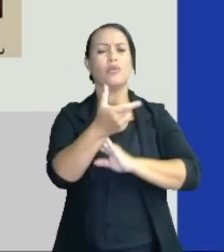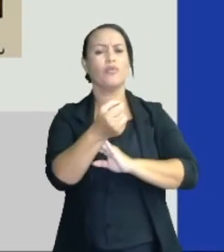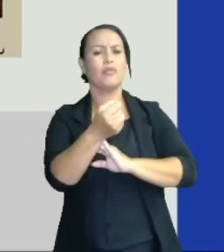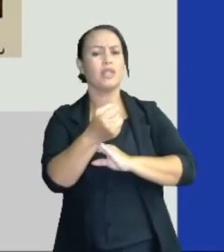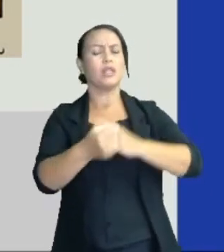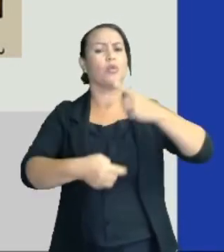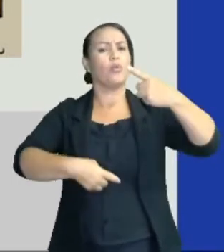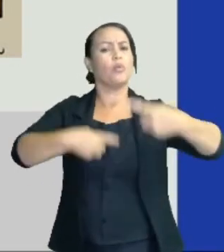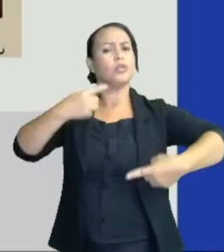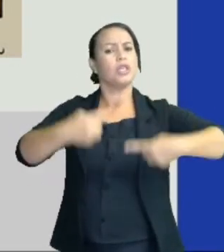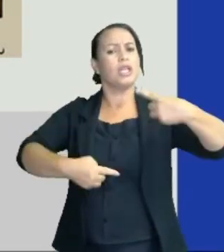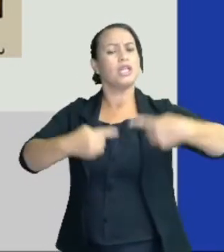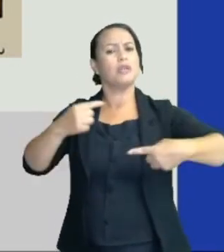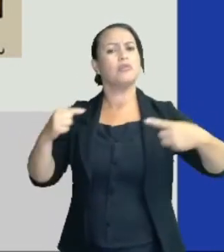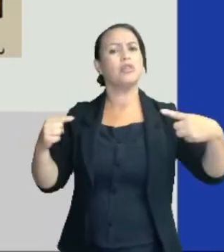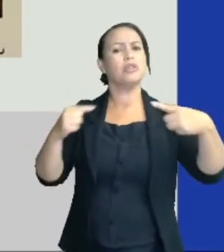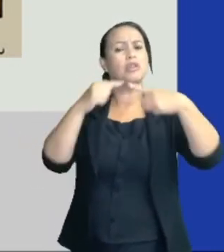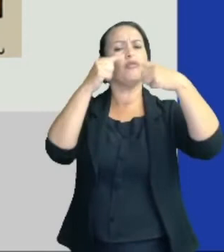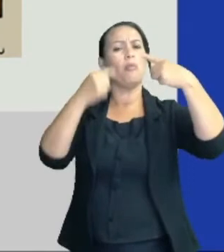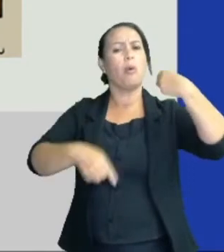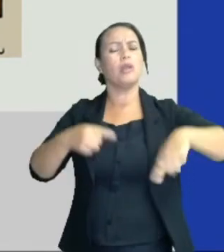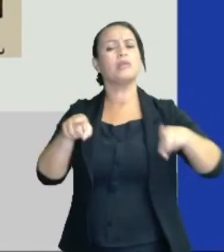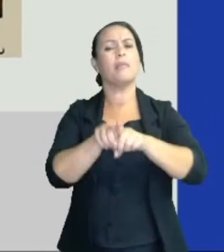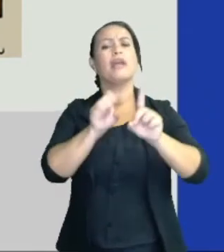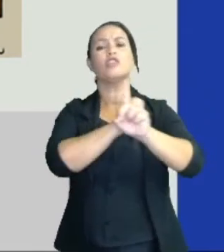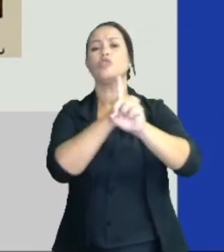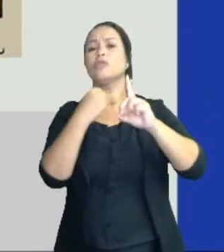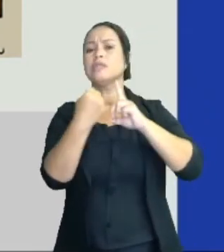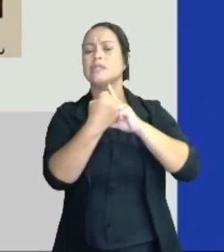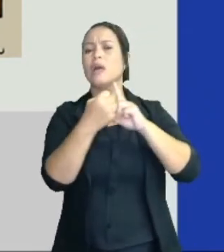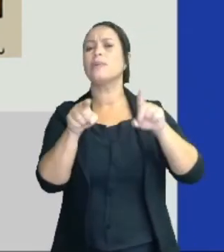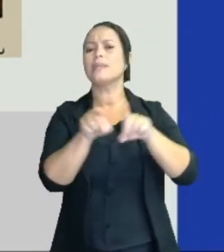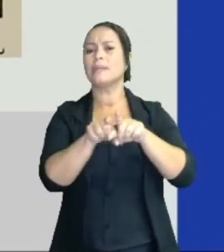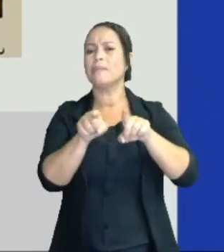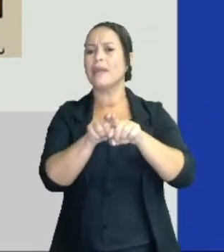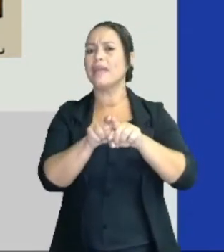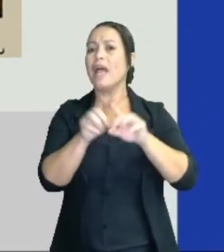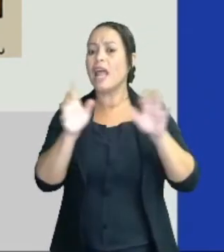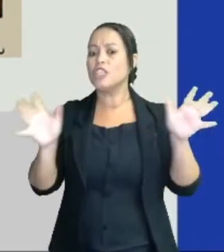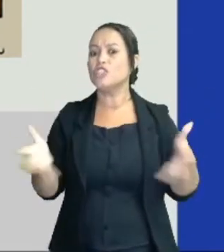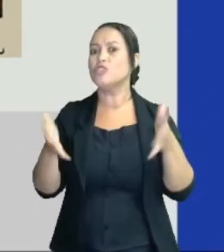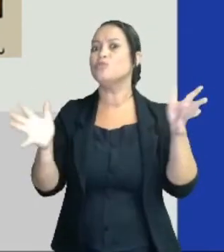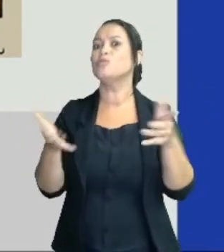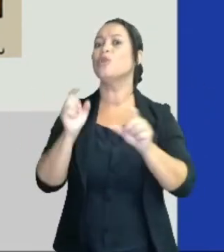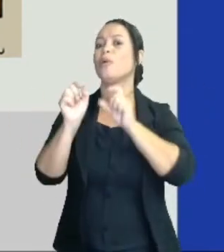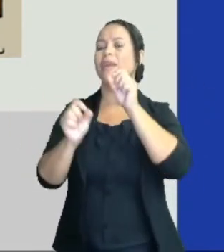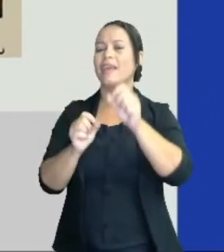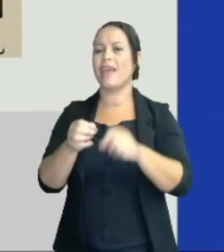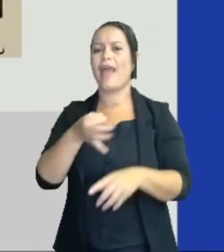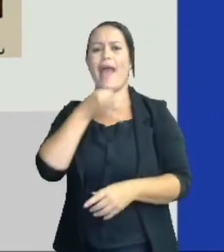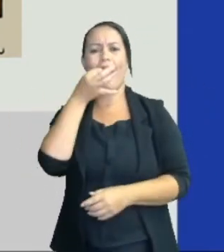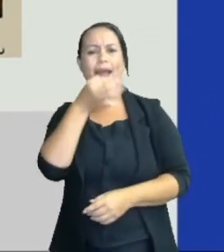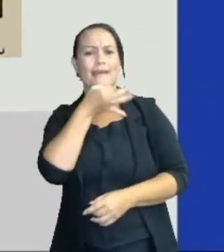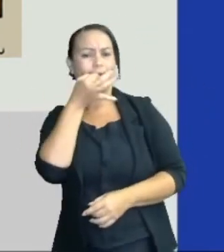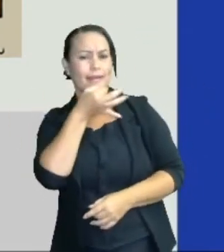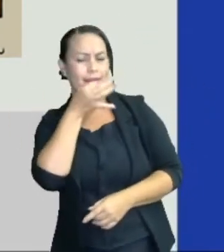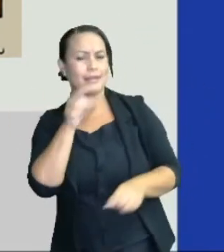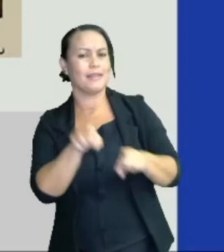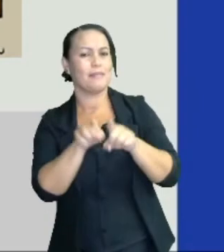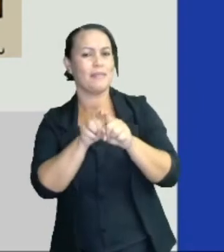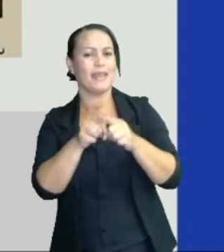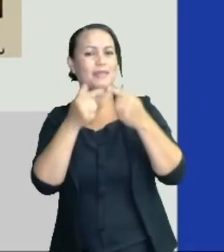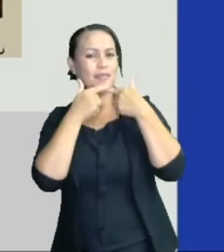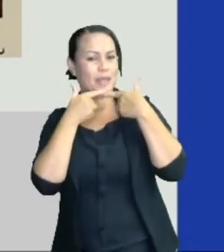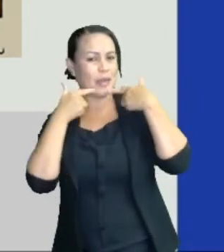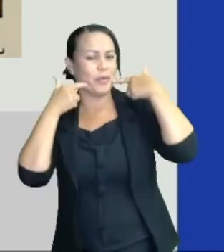político e social. E também ela estimula a crítica e traz essa crítica bem